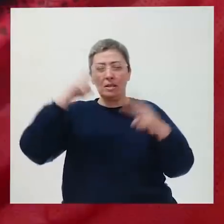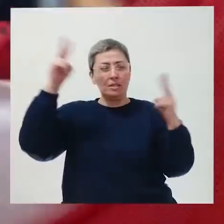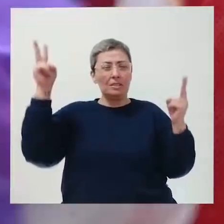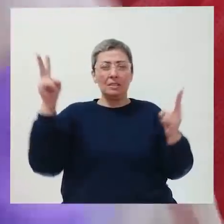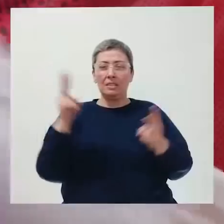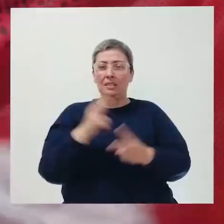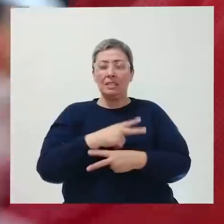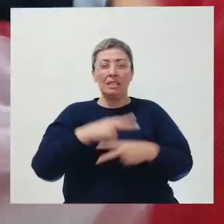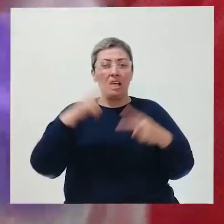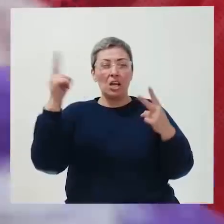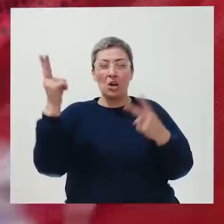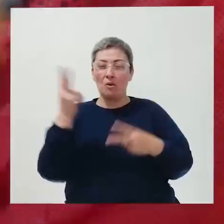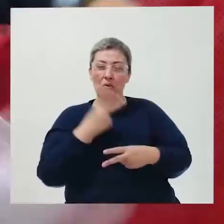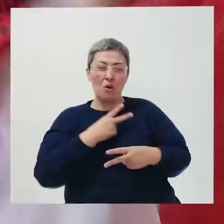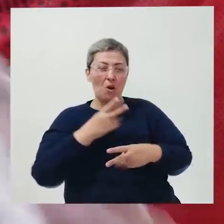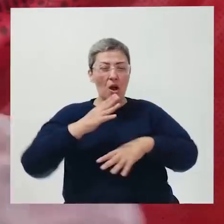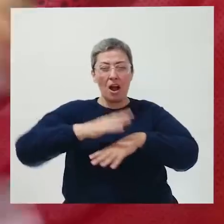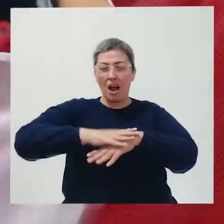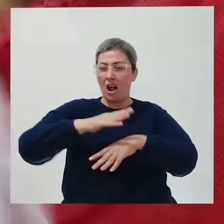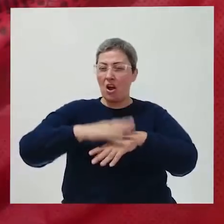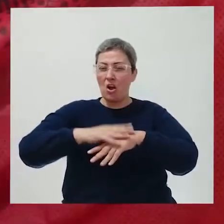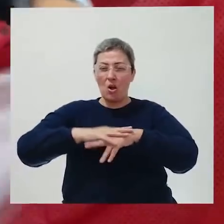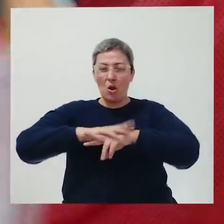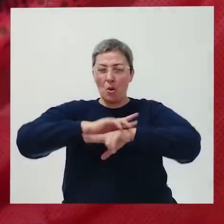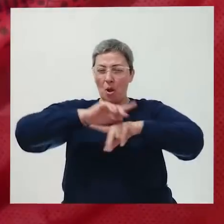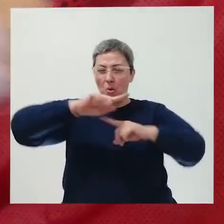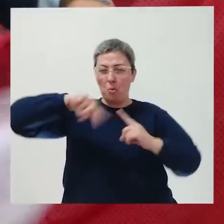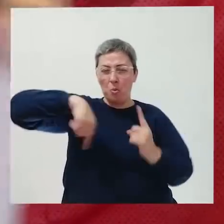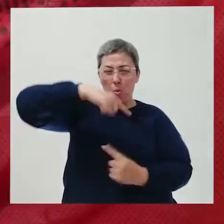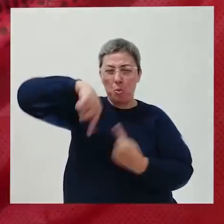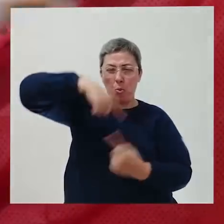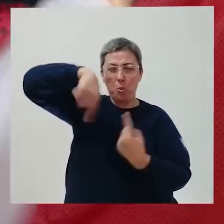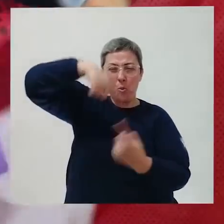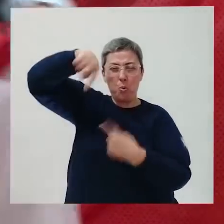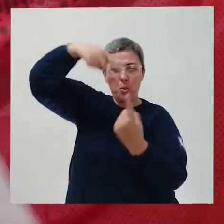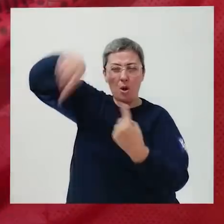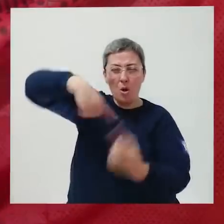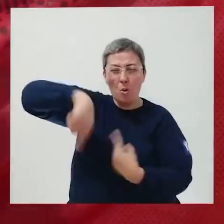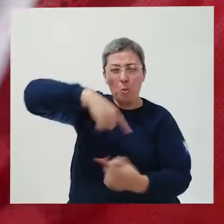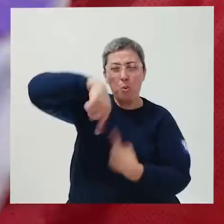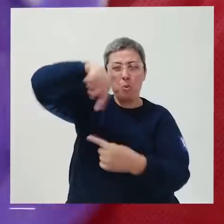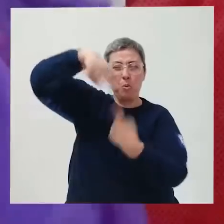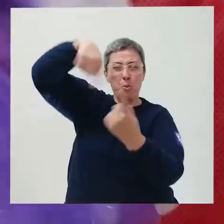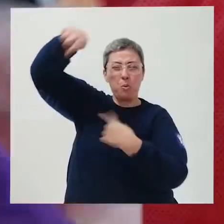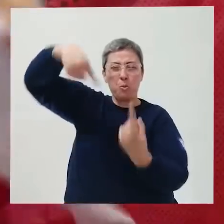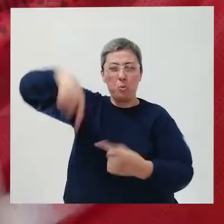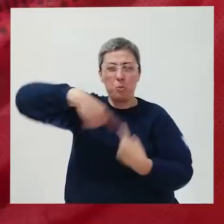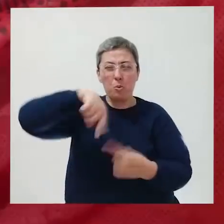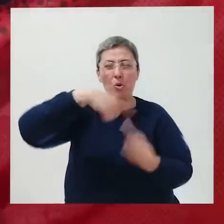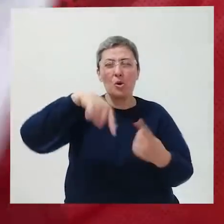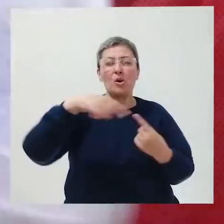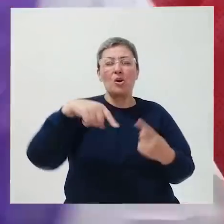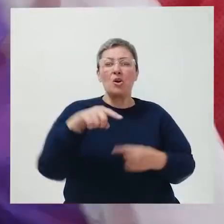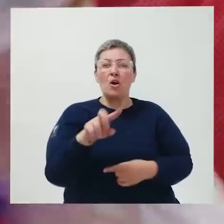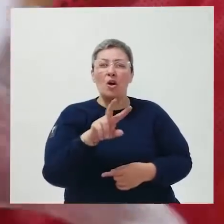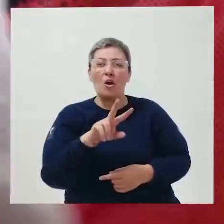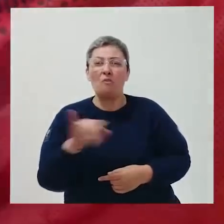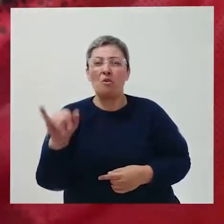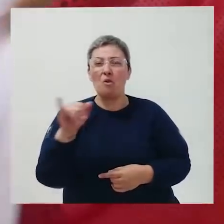E eu vou fazer muitos furacões e vou deixar